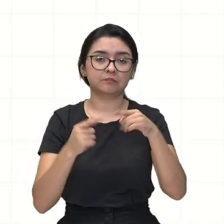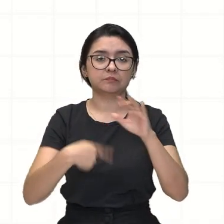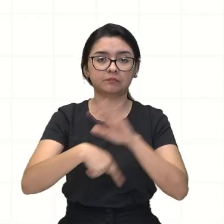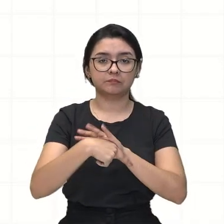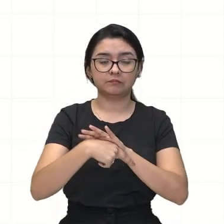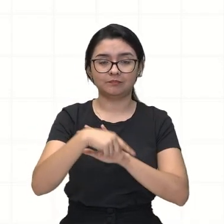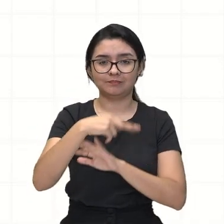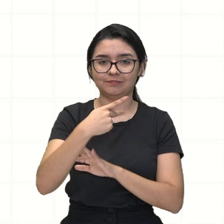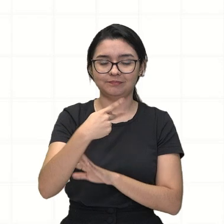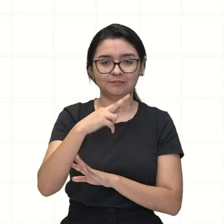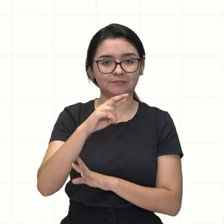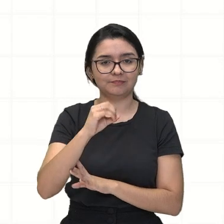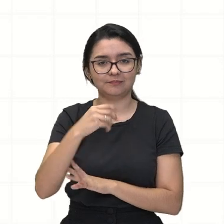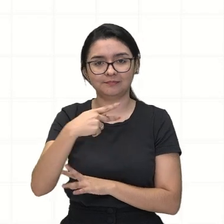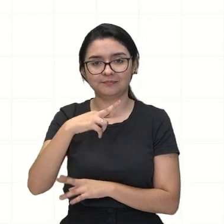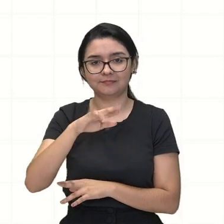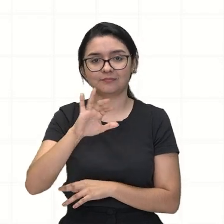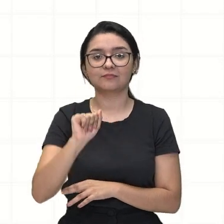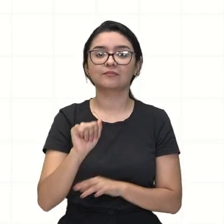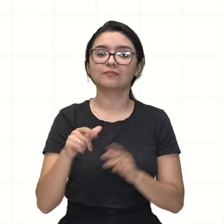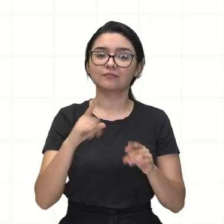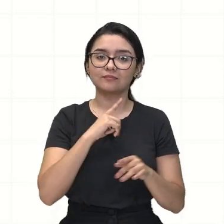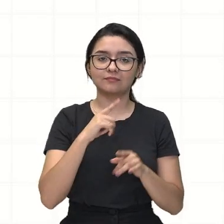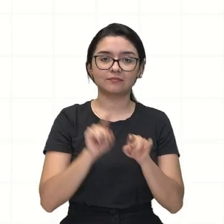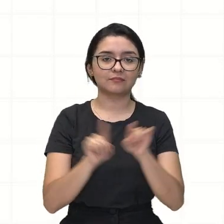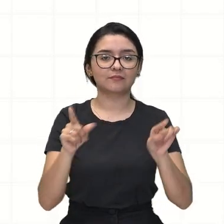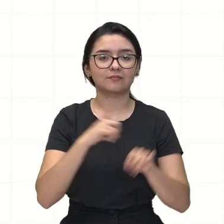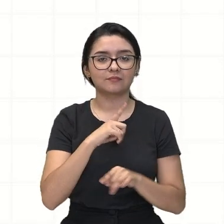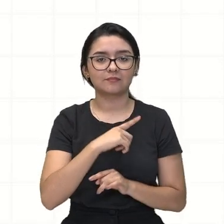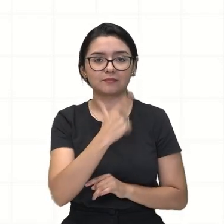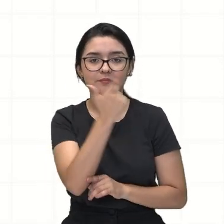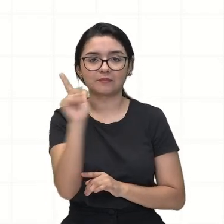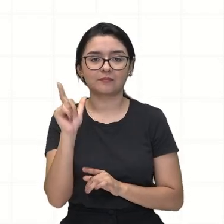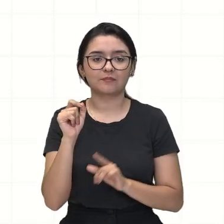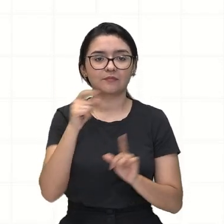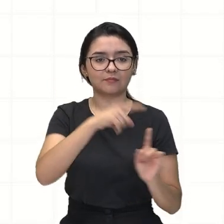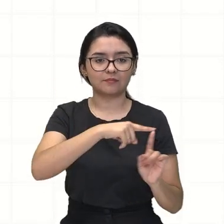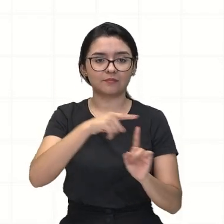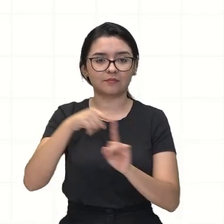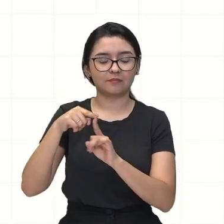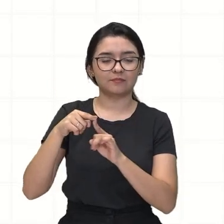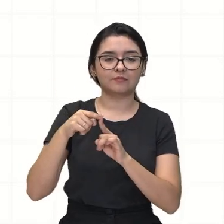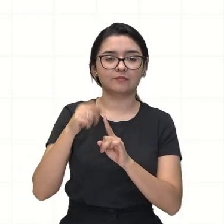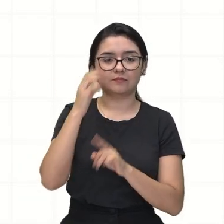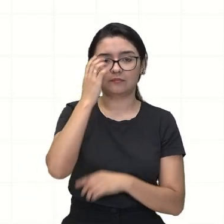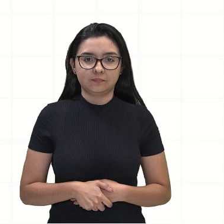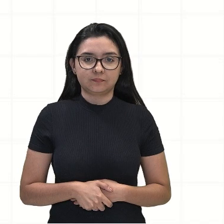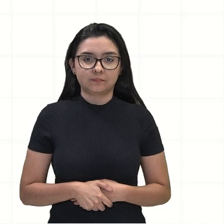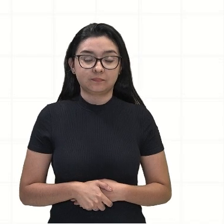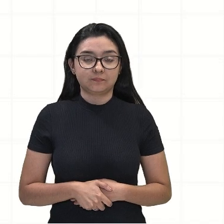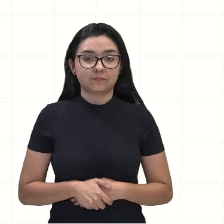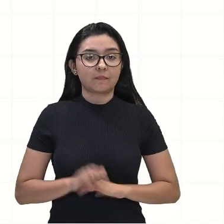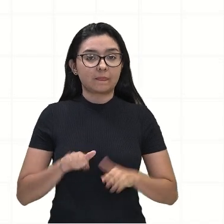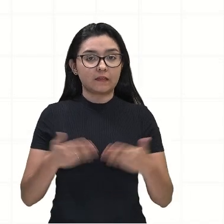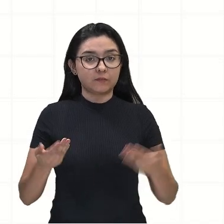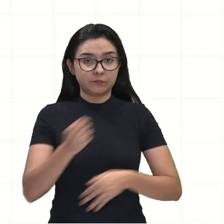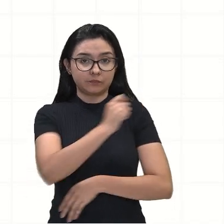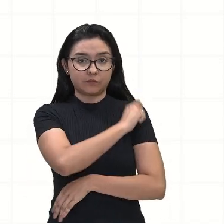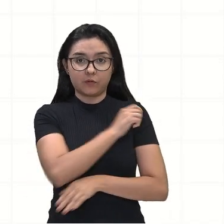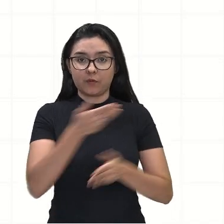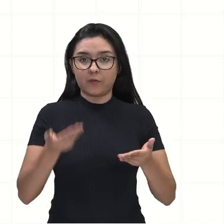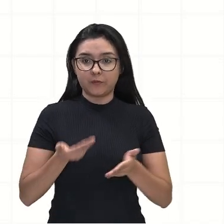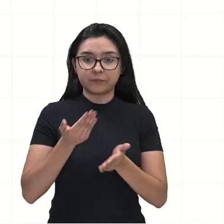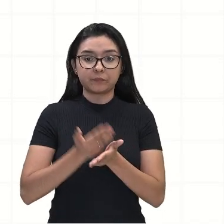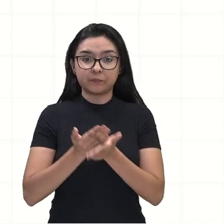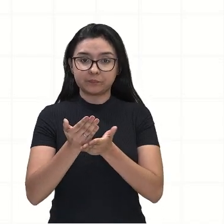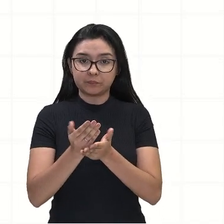própria. Beleza? Bom, mas tem outros tipos de frações, eu também vou te mostrar. Muito bem, alunos, vamos aqui continuar, que